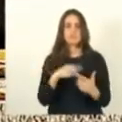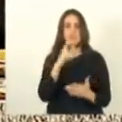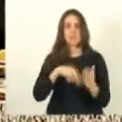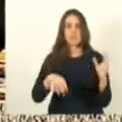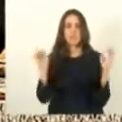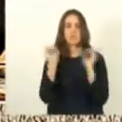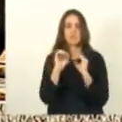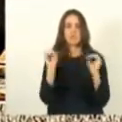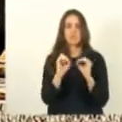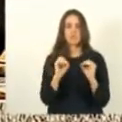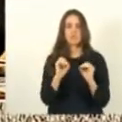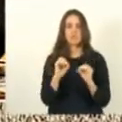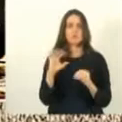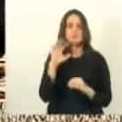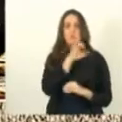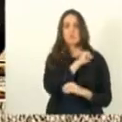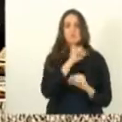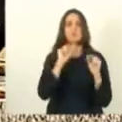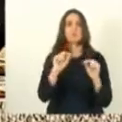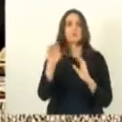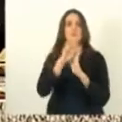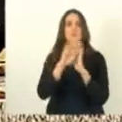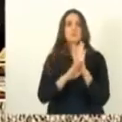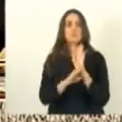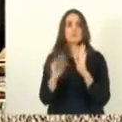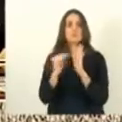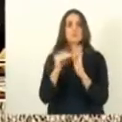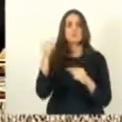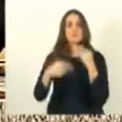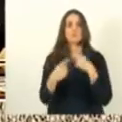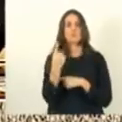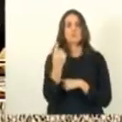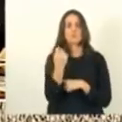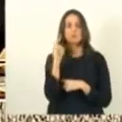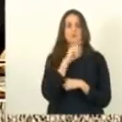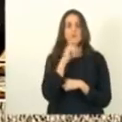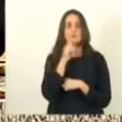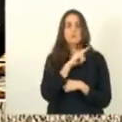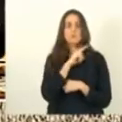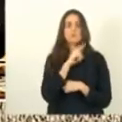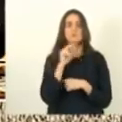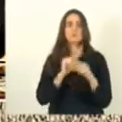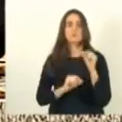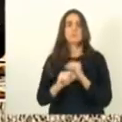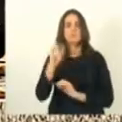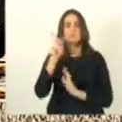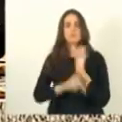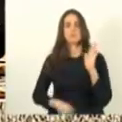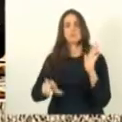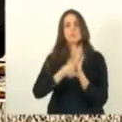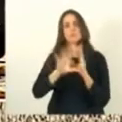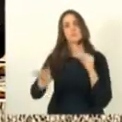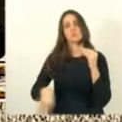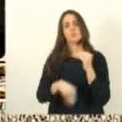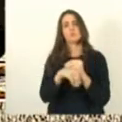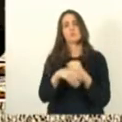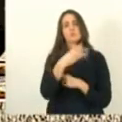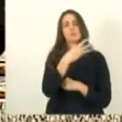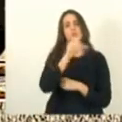lido. Imediatamente passamos à ordem do dia. Discussão única em regime de urgência do projeto de lei